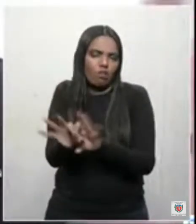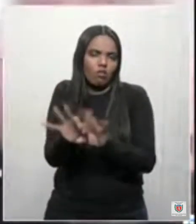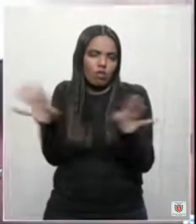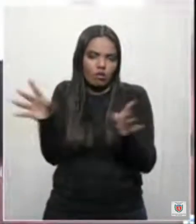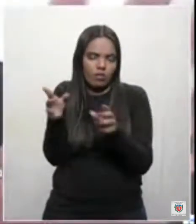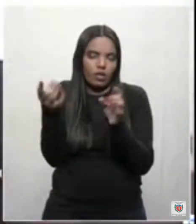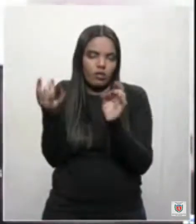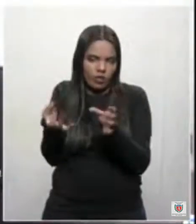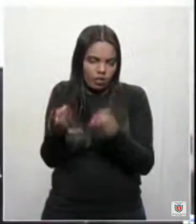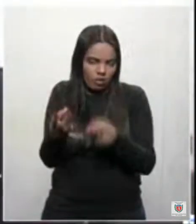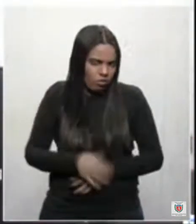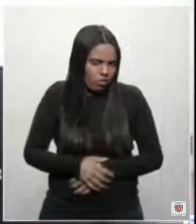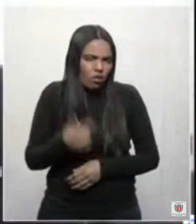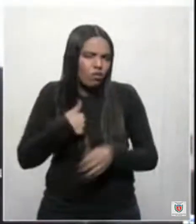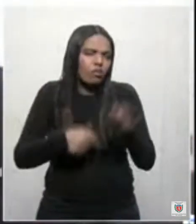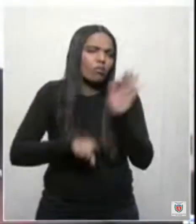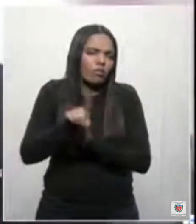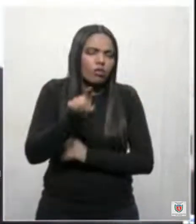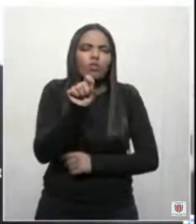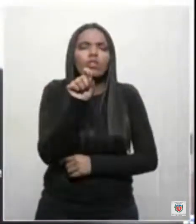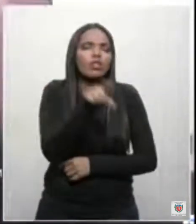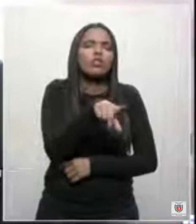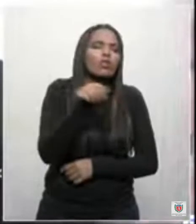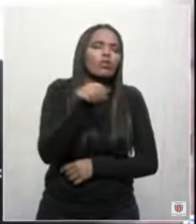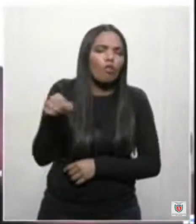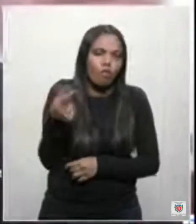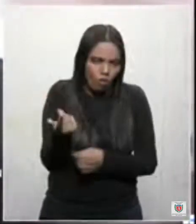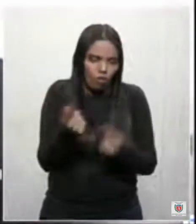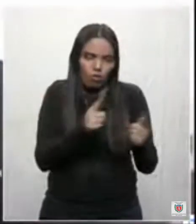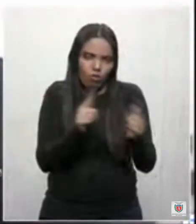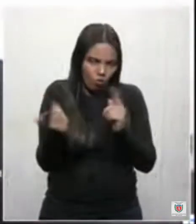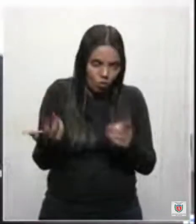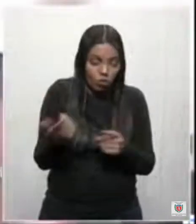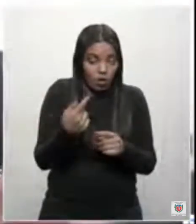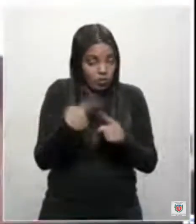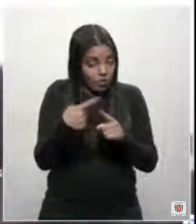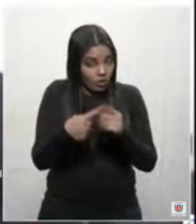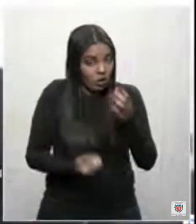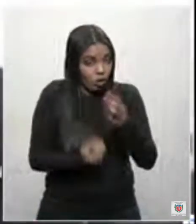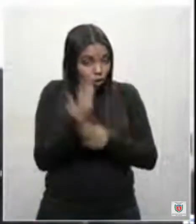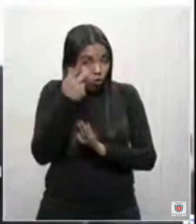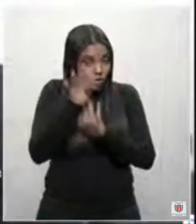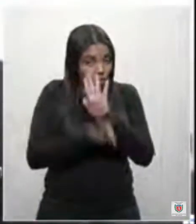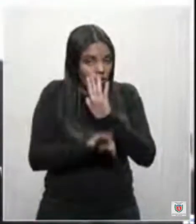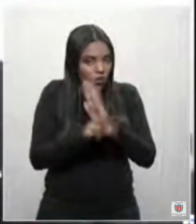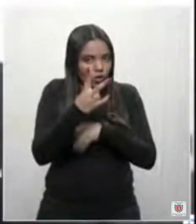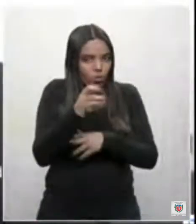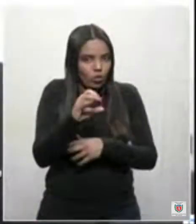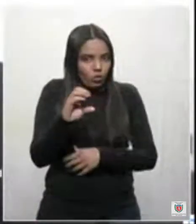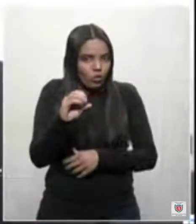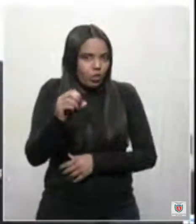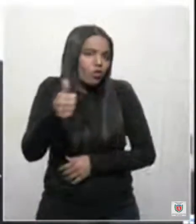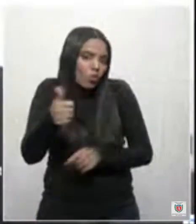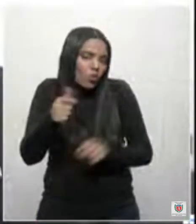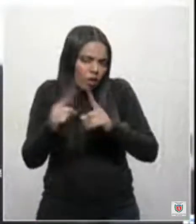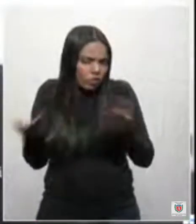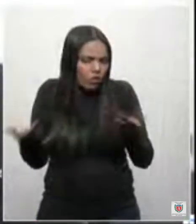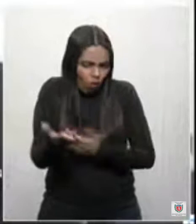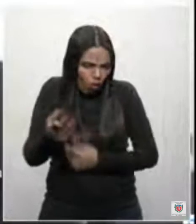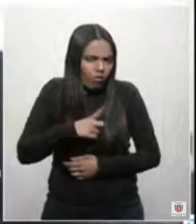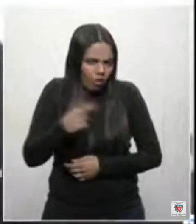é a primeira pergunta. Quero saber se o senhor vai ser keynesiano ou não. De acordo, isso foi em 2001, mas vale para agora. Segundo, secretário,